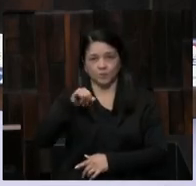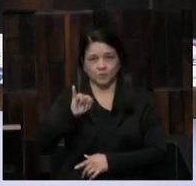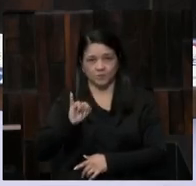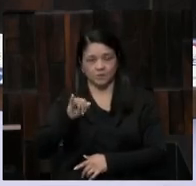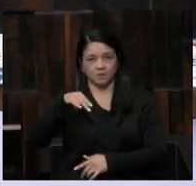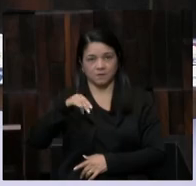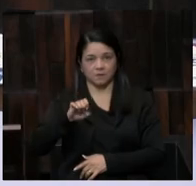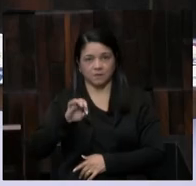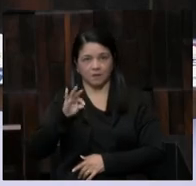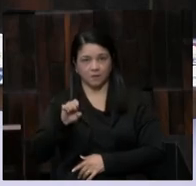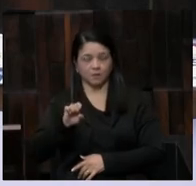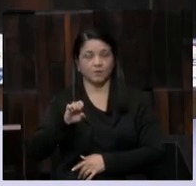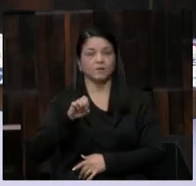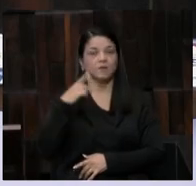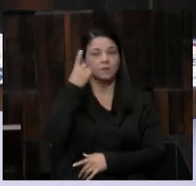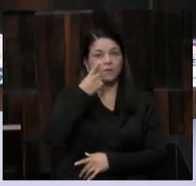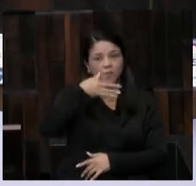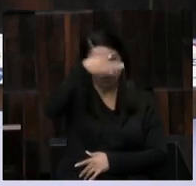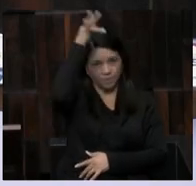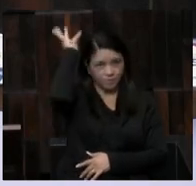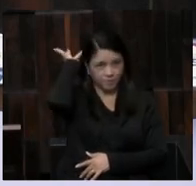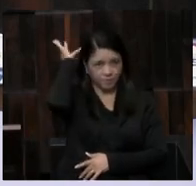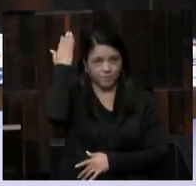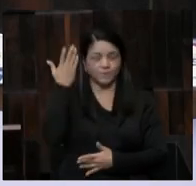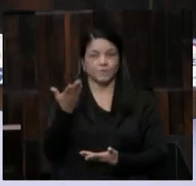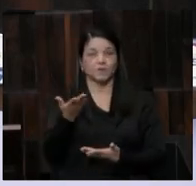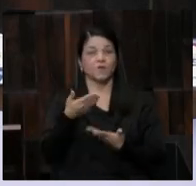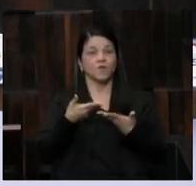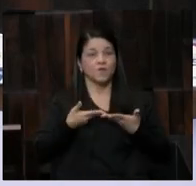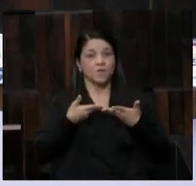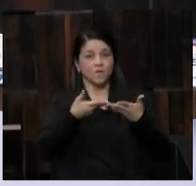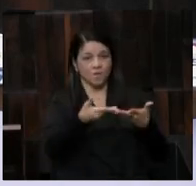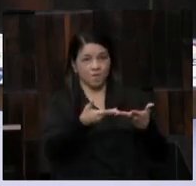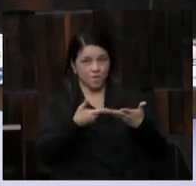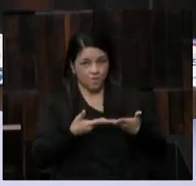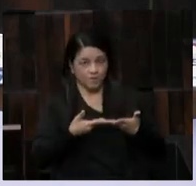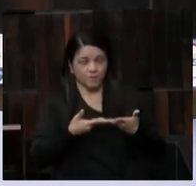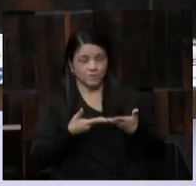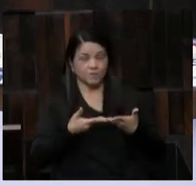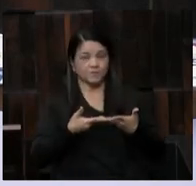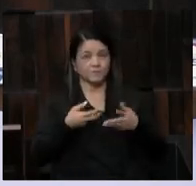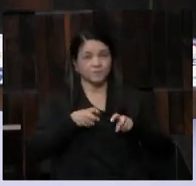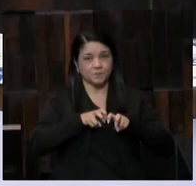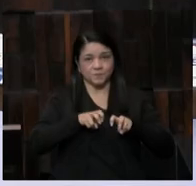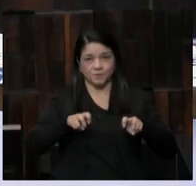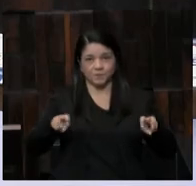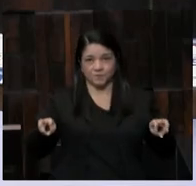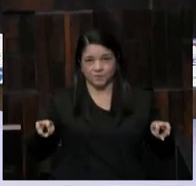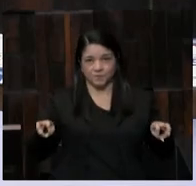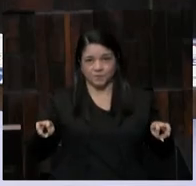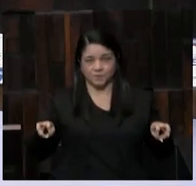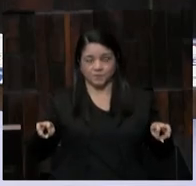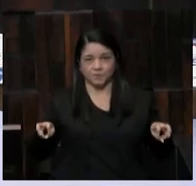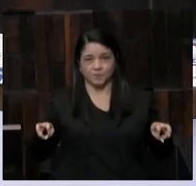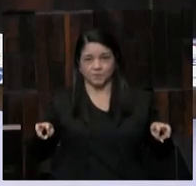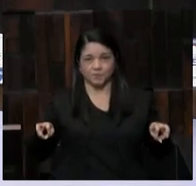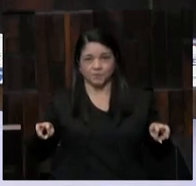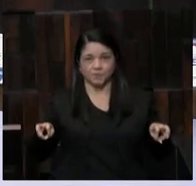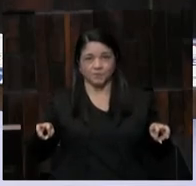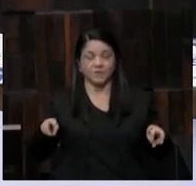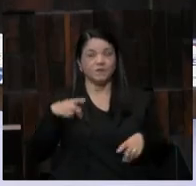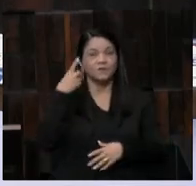o deputado Fred Pacheco. Convido para fazer parte aqui da mesa o